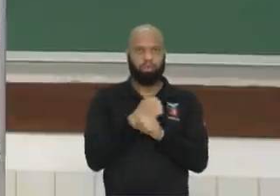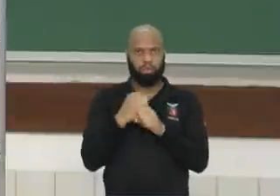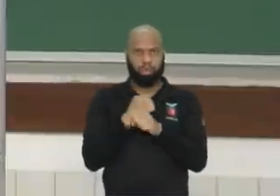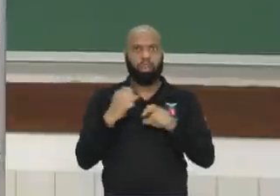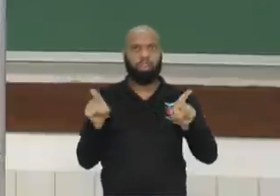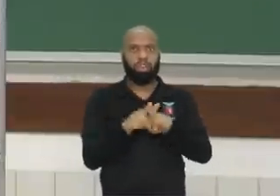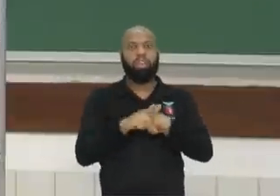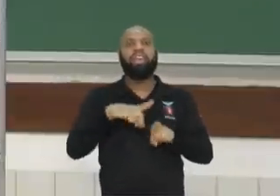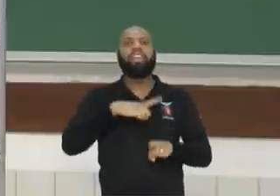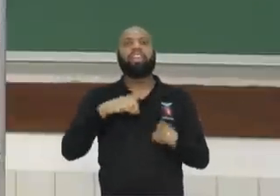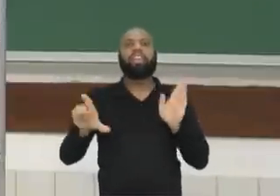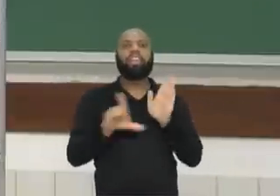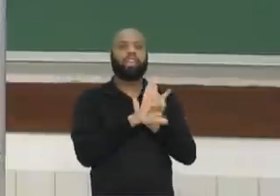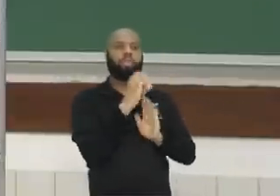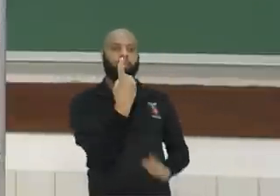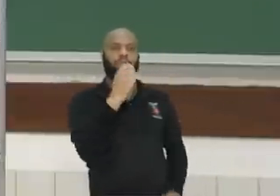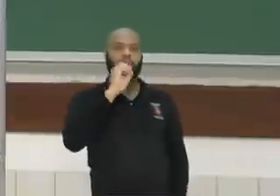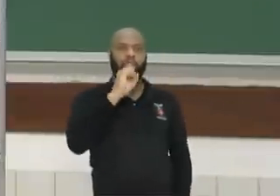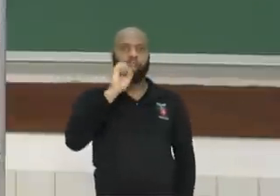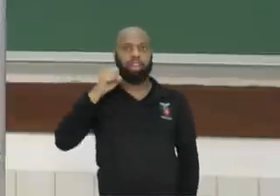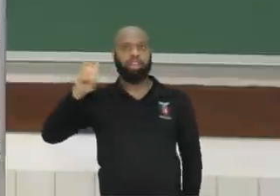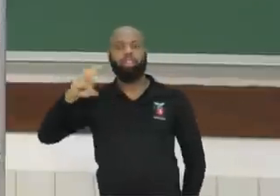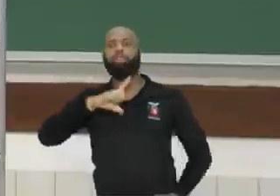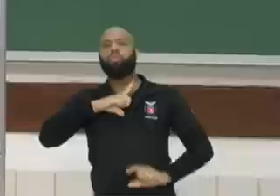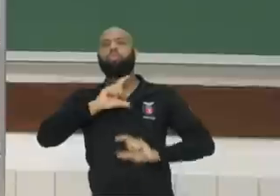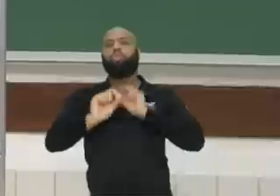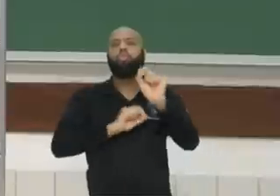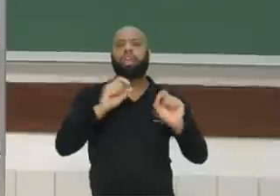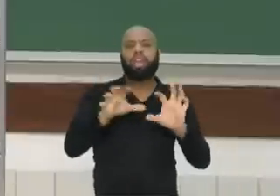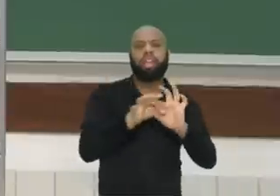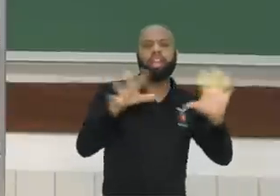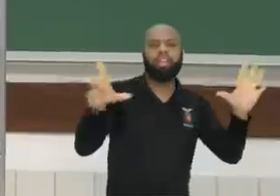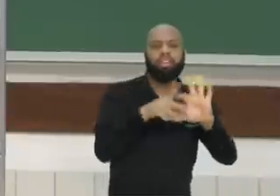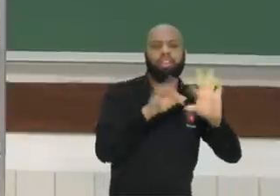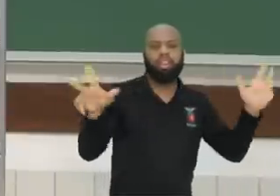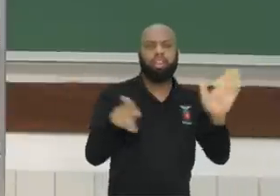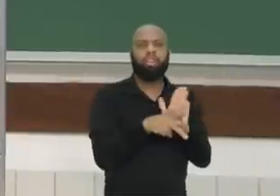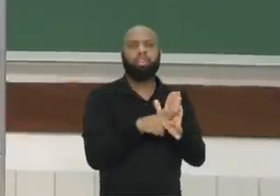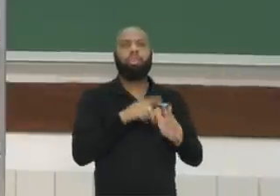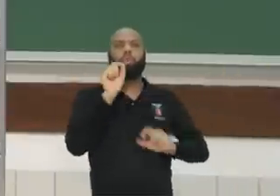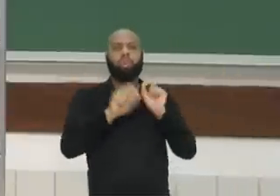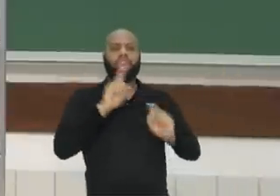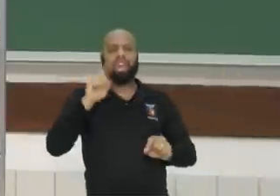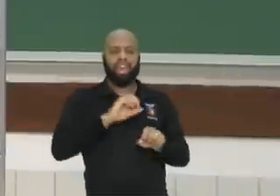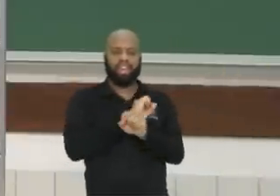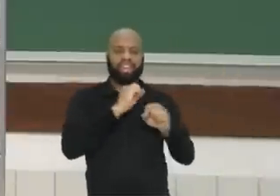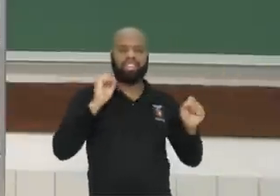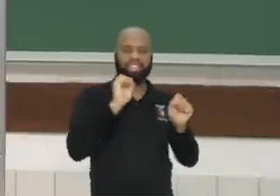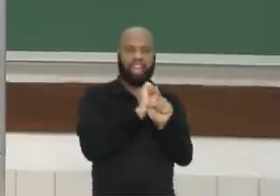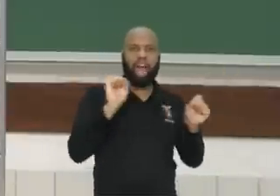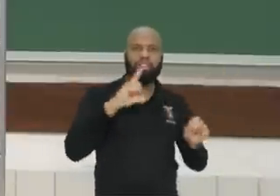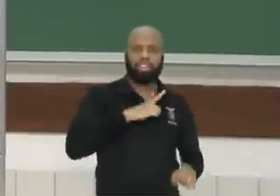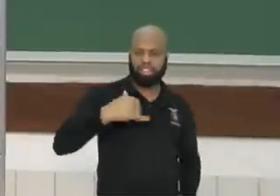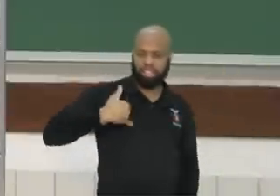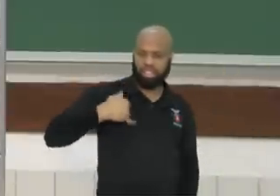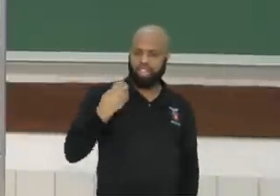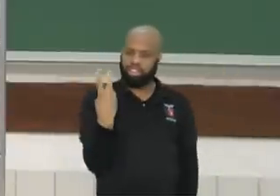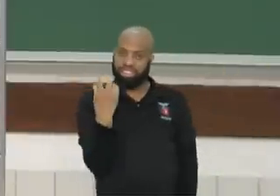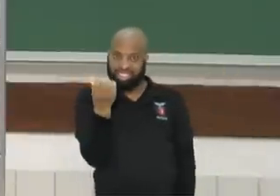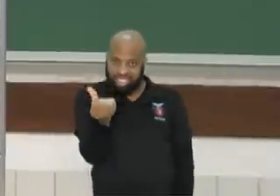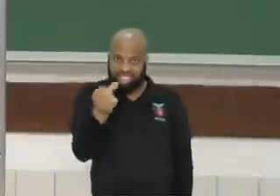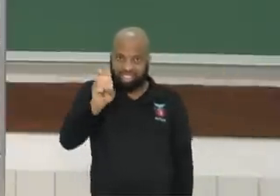Lei do Sexagenário de 1885, que dava liberdade aos escravos maiores de 65 anos, e a Lei